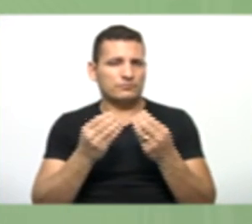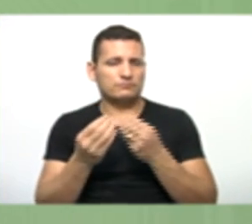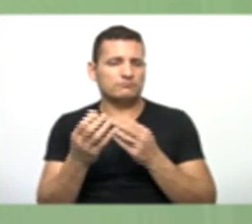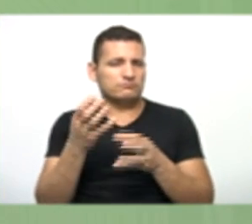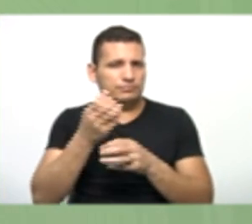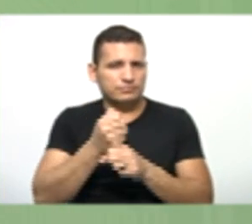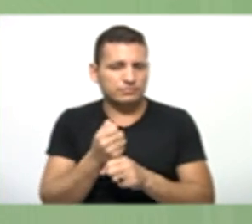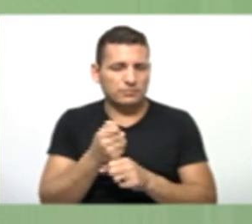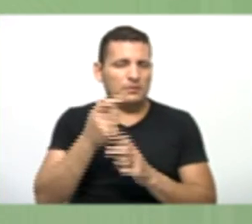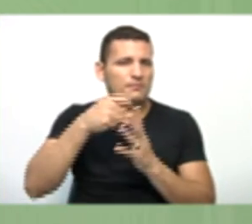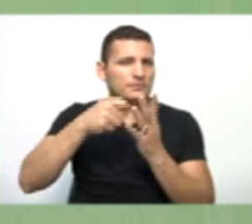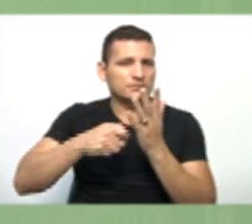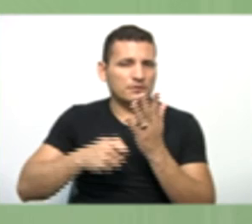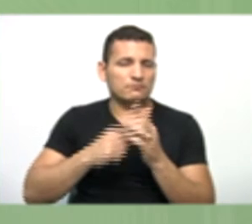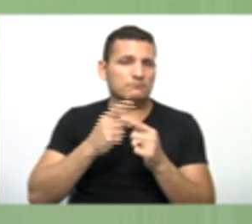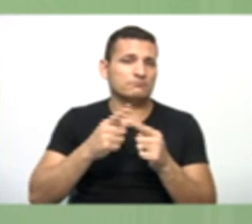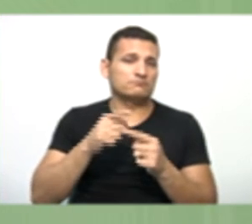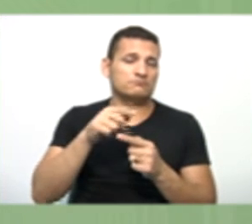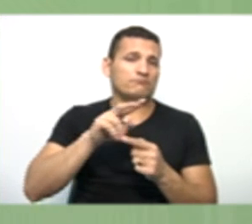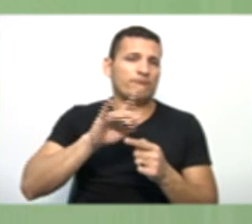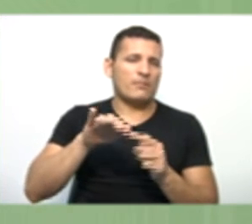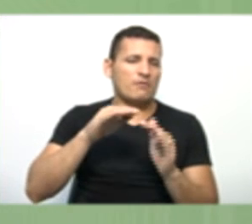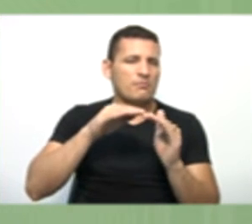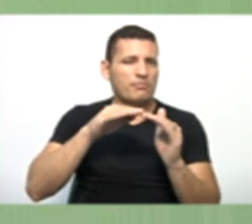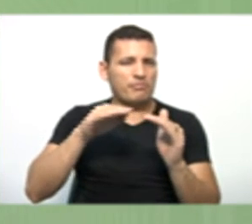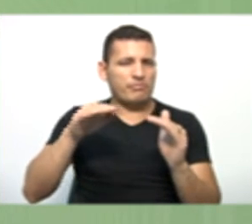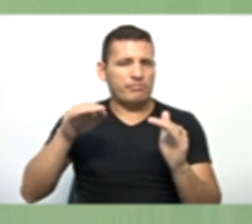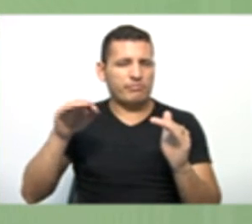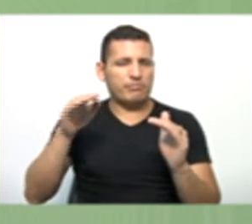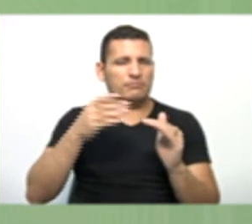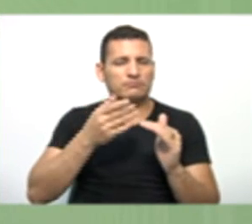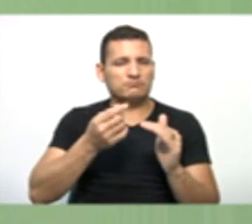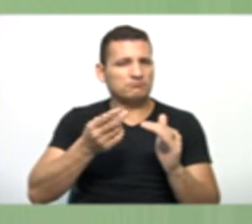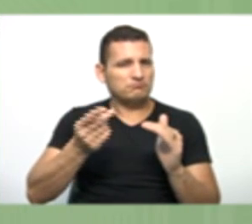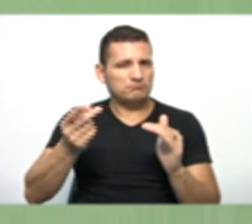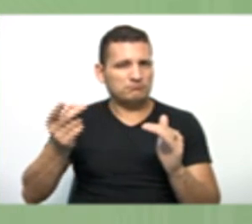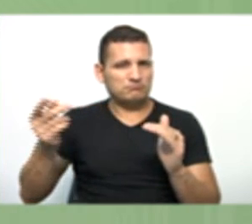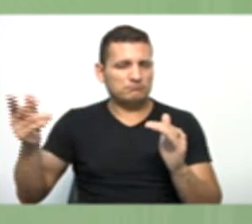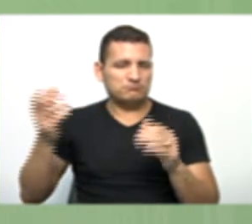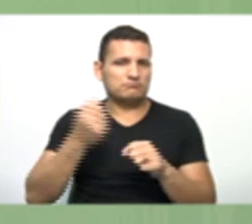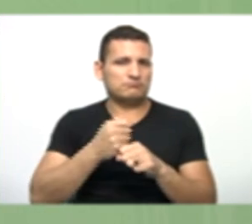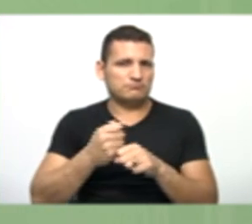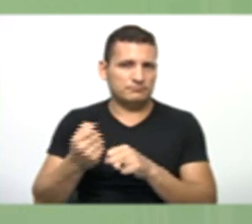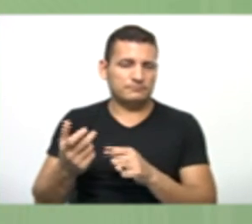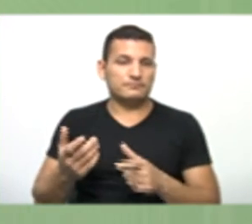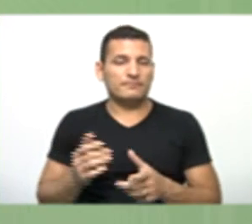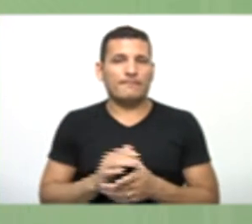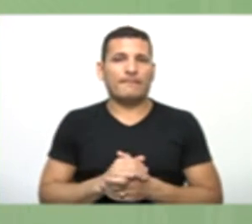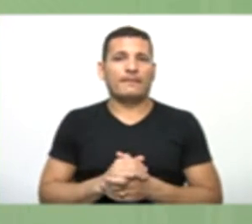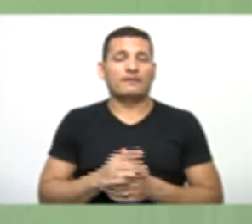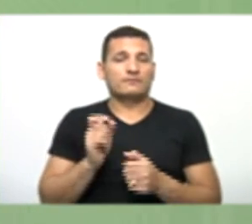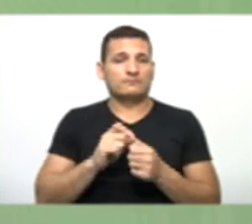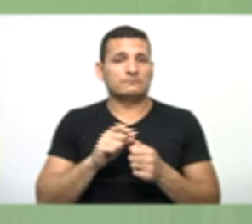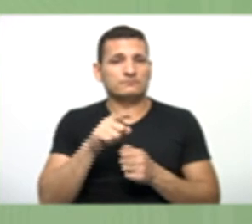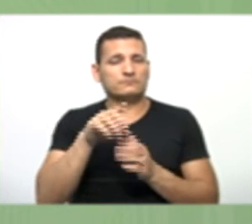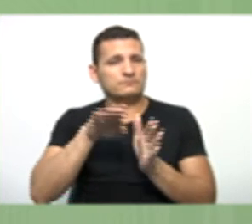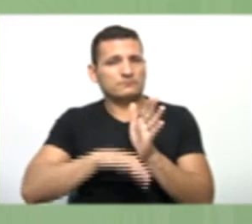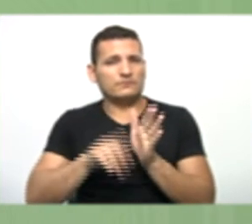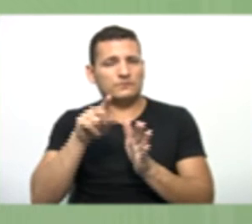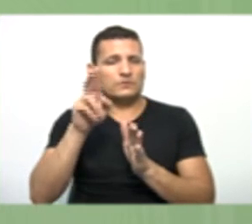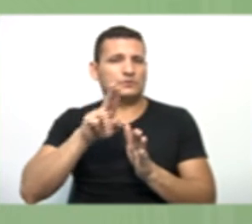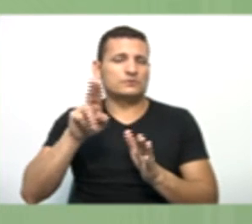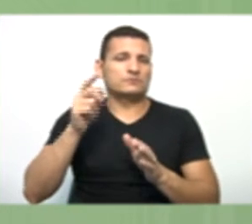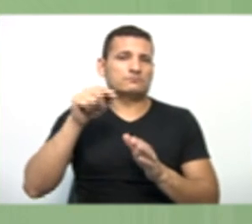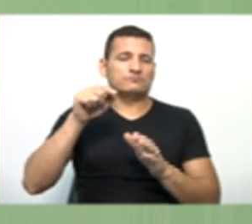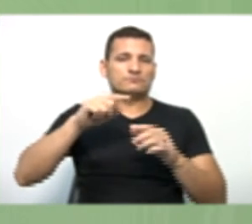se repetir ao longo de todos os meses ou de todos os anos das suas parcelas. E para fazer essa amortização, você utiliza essa equação aqui